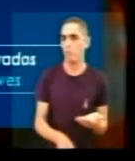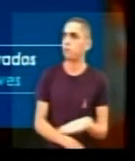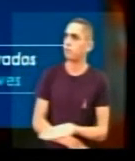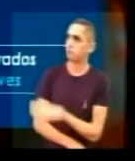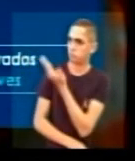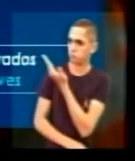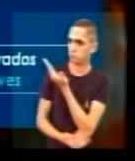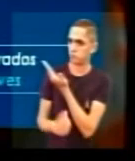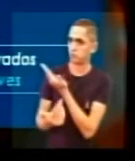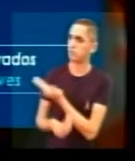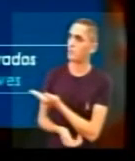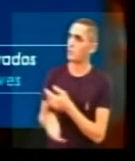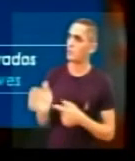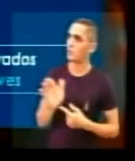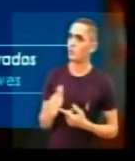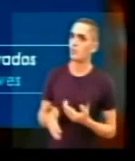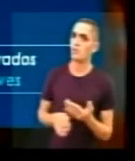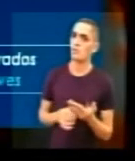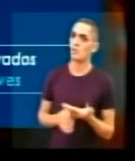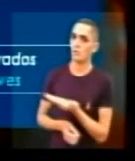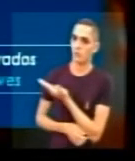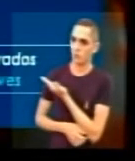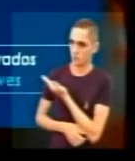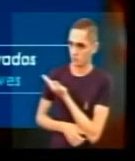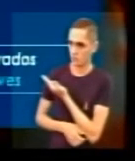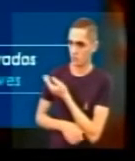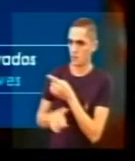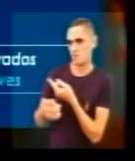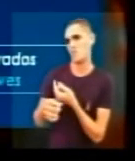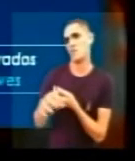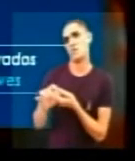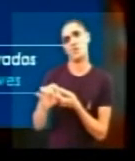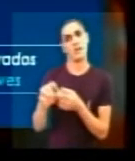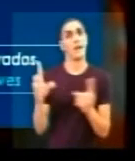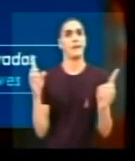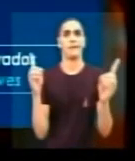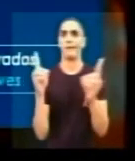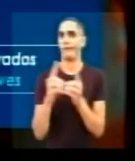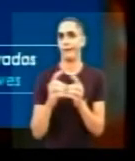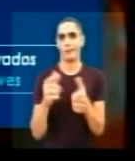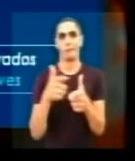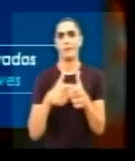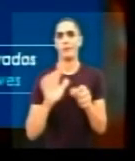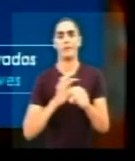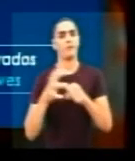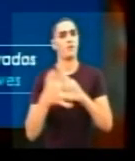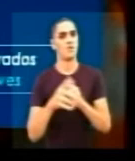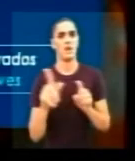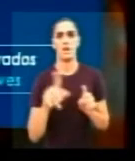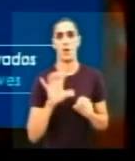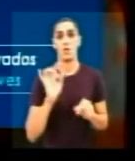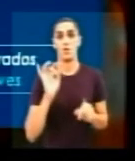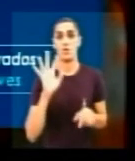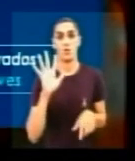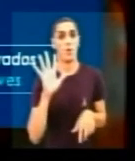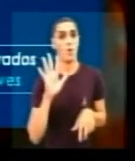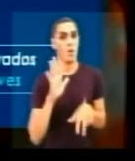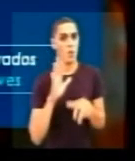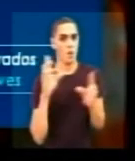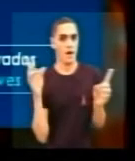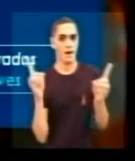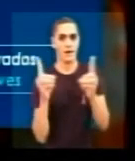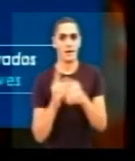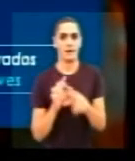só que não atenderão casos Covid. Irão atender o paciente que ela vinha atendendo antes